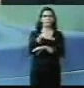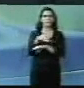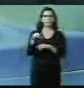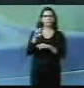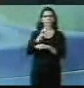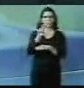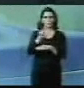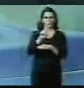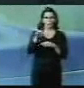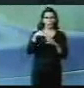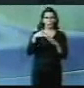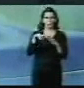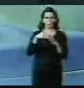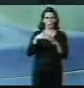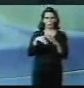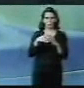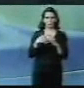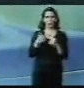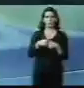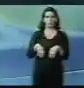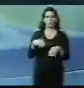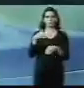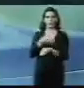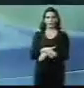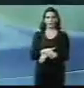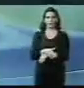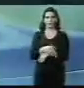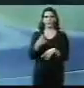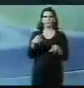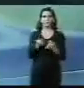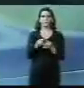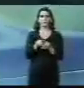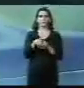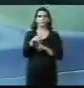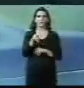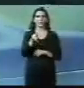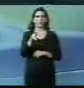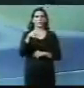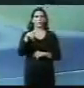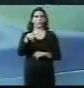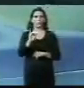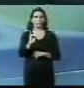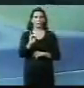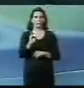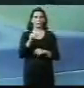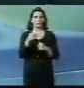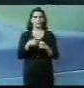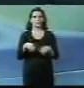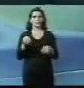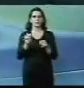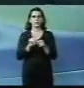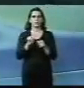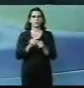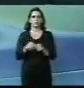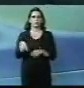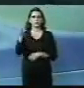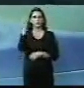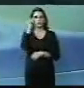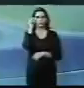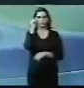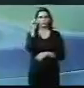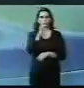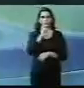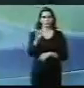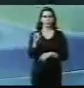o cliente interno à rede, o servidor de proxy vai agir como servidor nesse instante, fazendo o quê? Verificando se